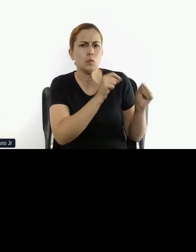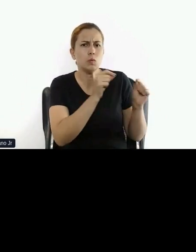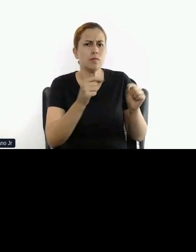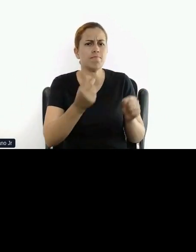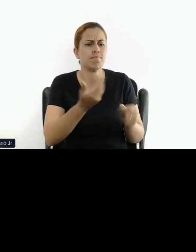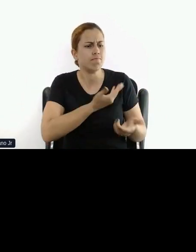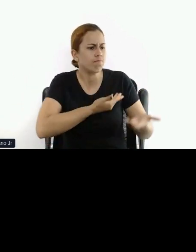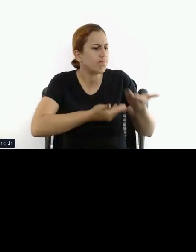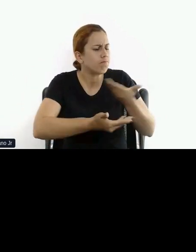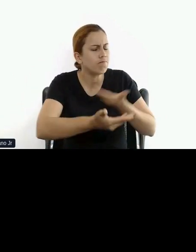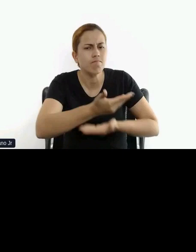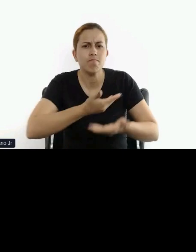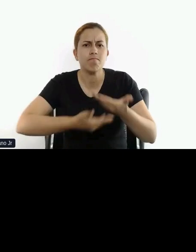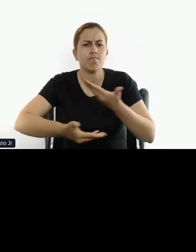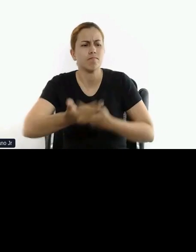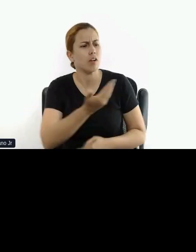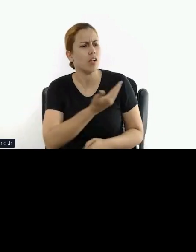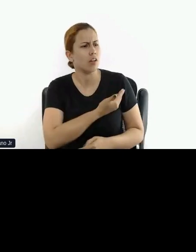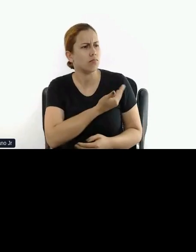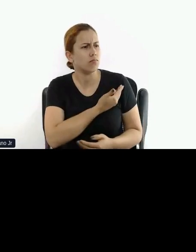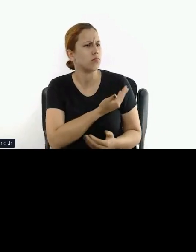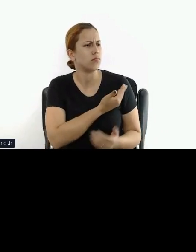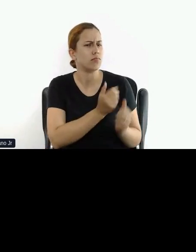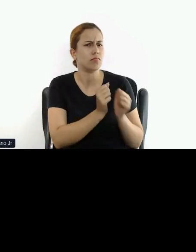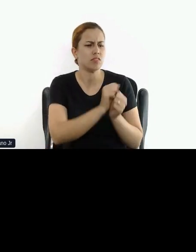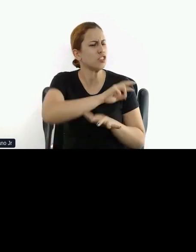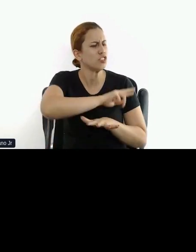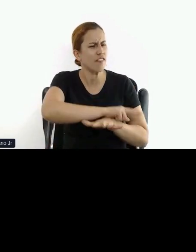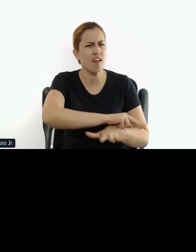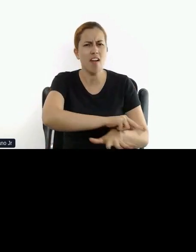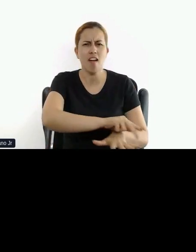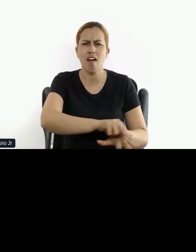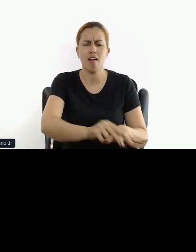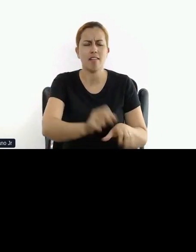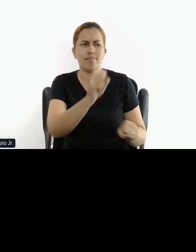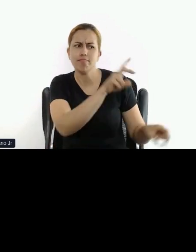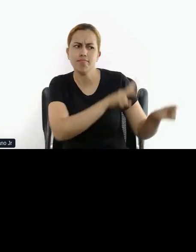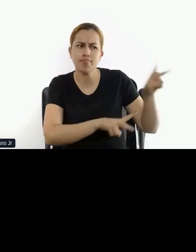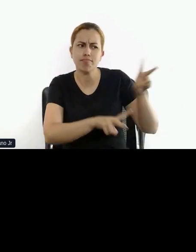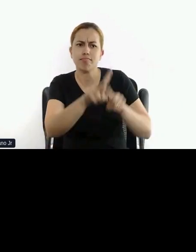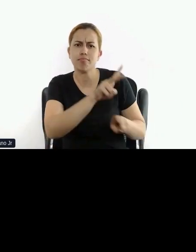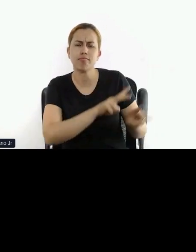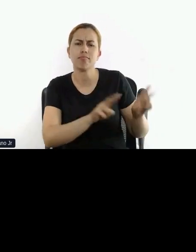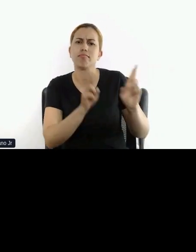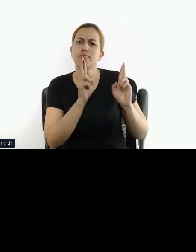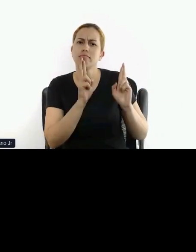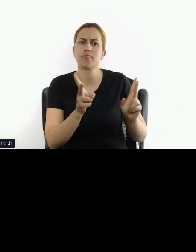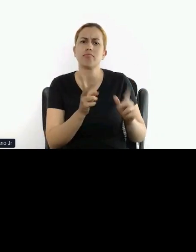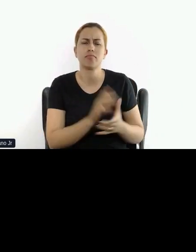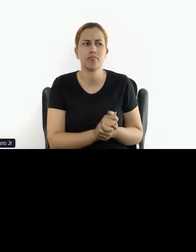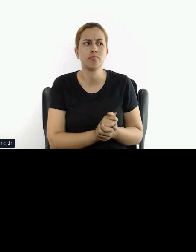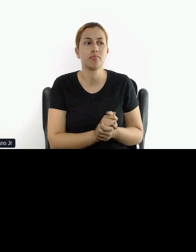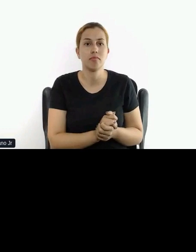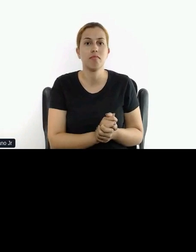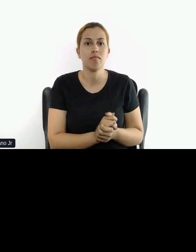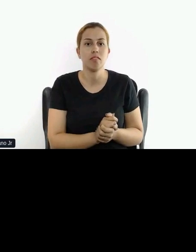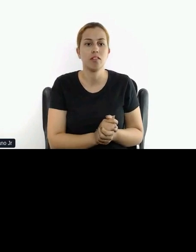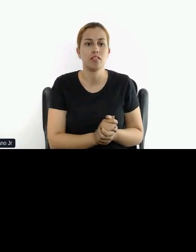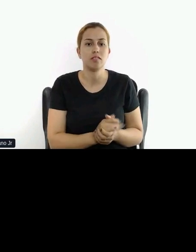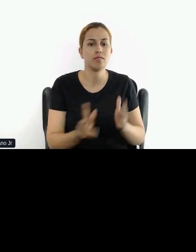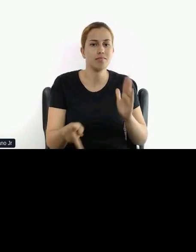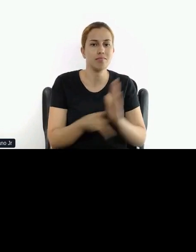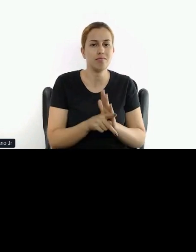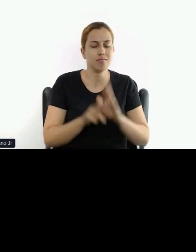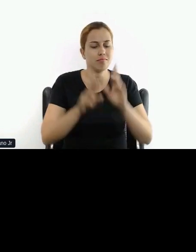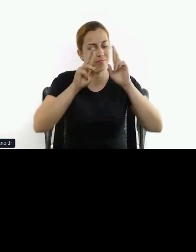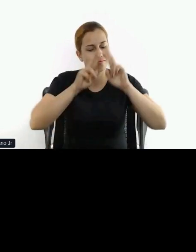aqui do painel, colegas de diferentes áreas, né, diferentes visões de mundo, né, um painel, eu brinquei que seria um painel bem eclético,